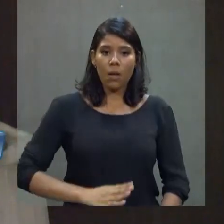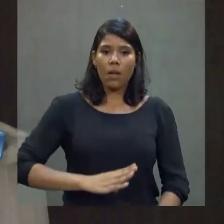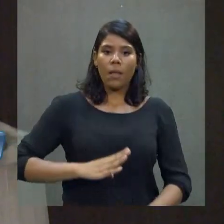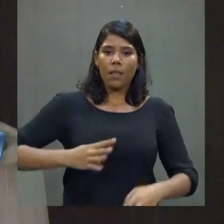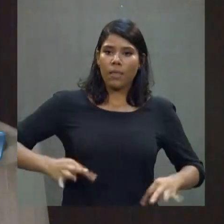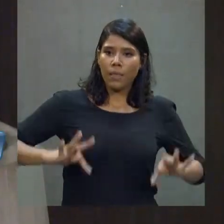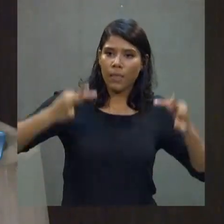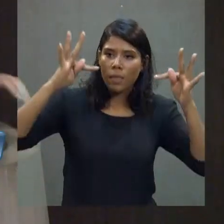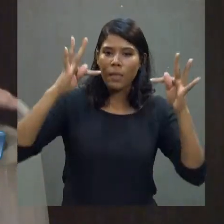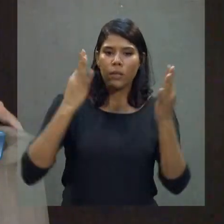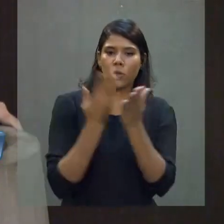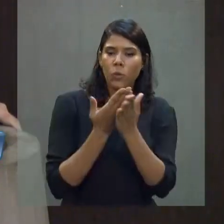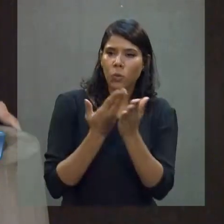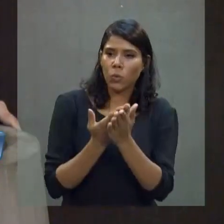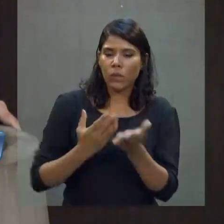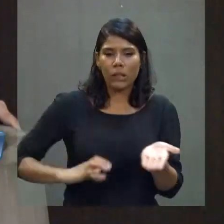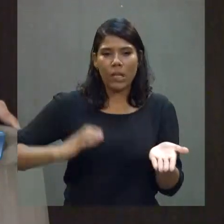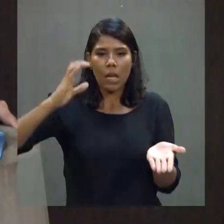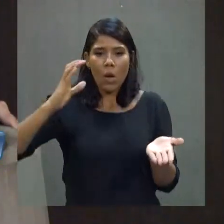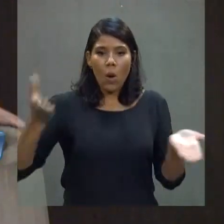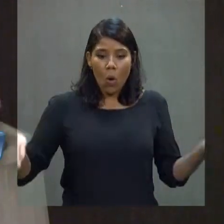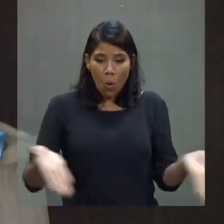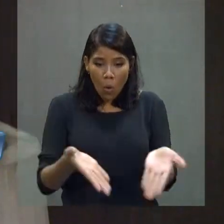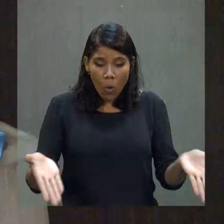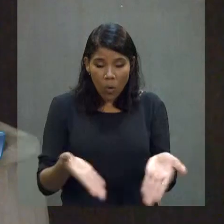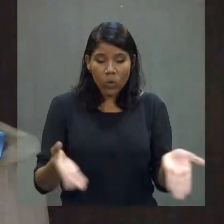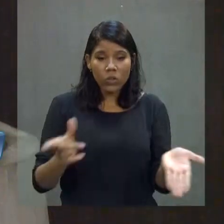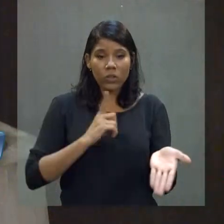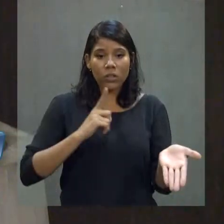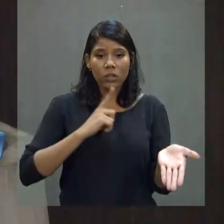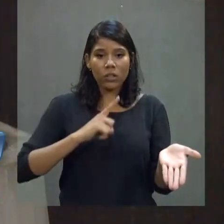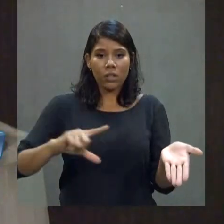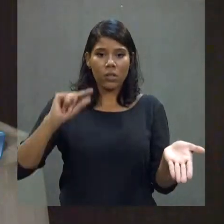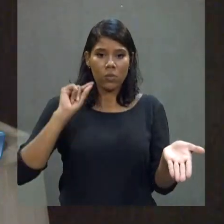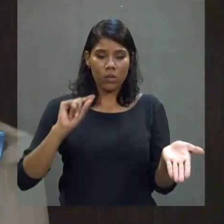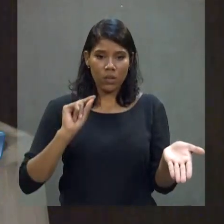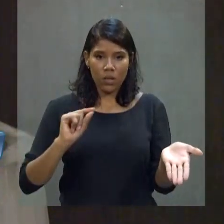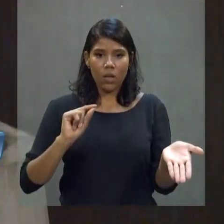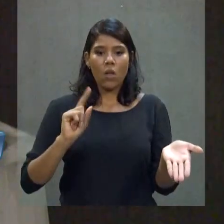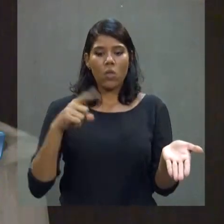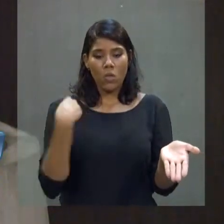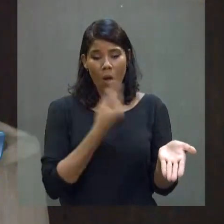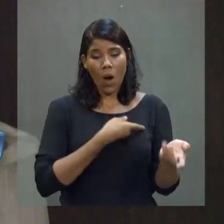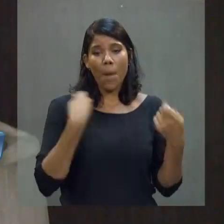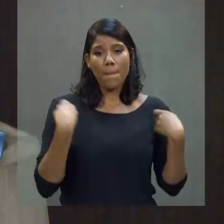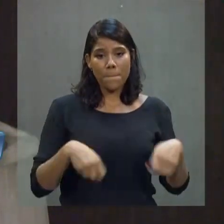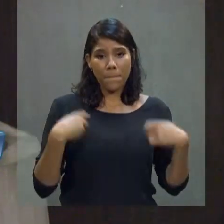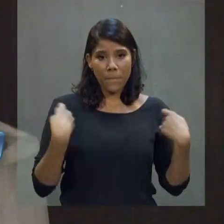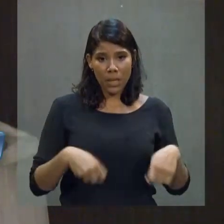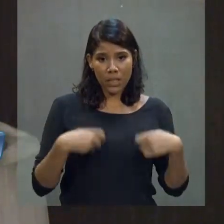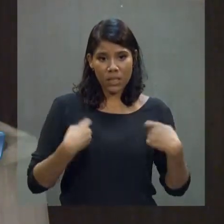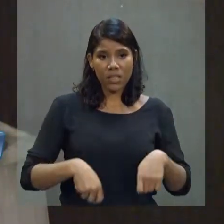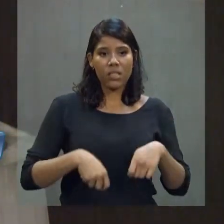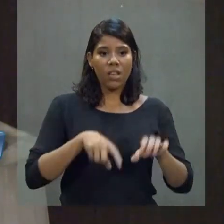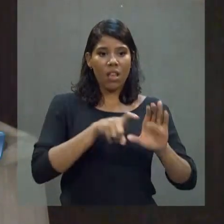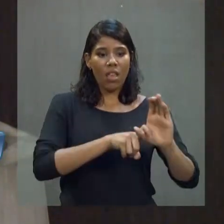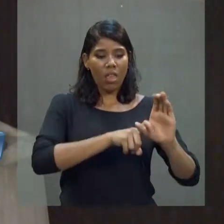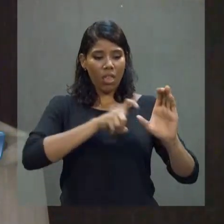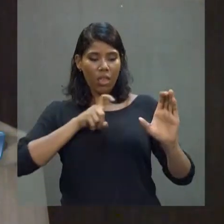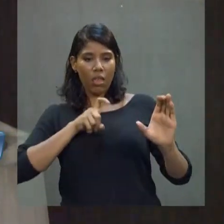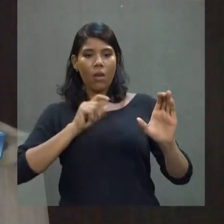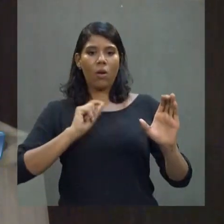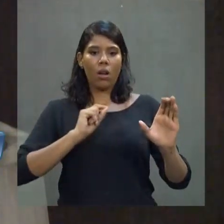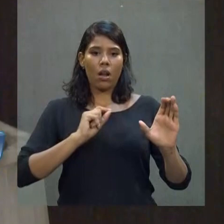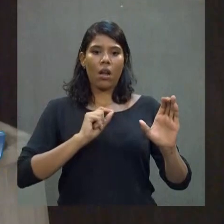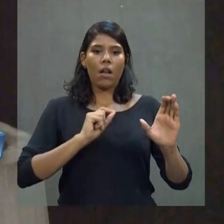conhecimento. Repito, hoje enfrentamos o desafio de superarmos a nossa dependência de combustíveis fósseis, o